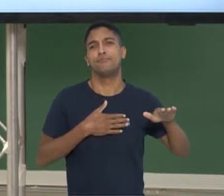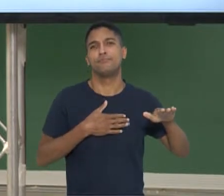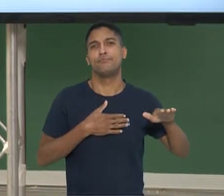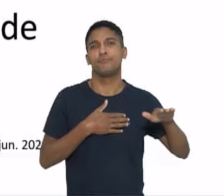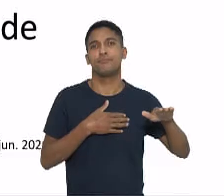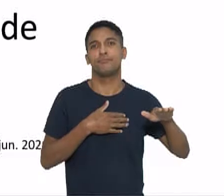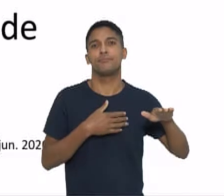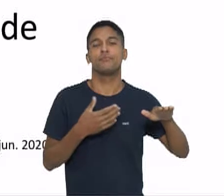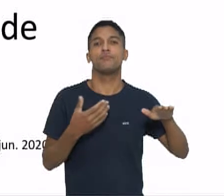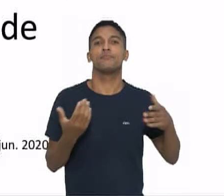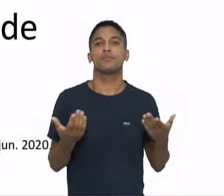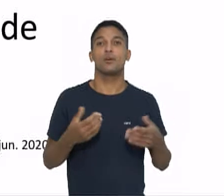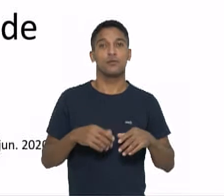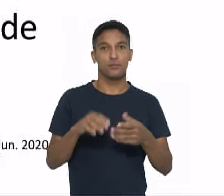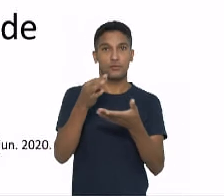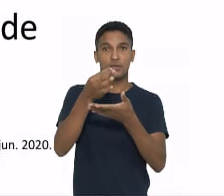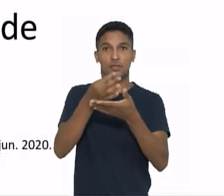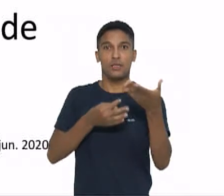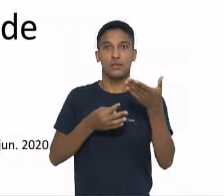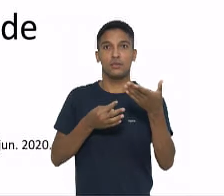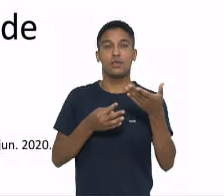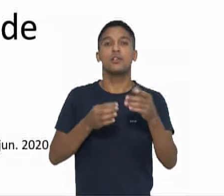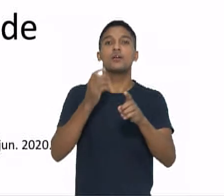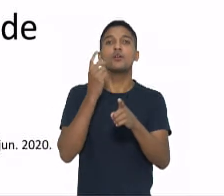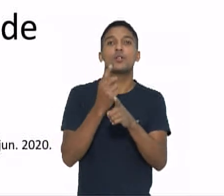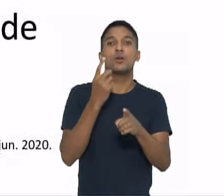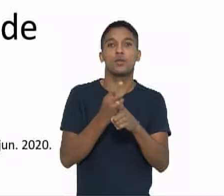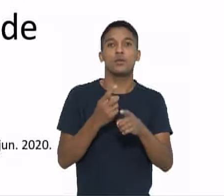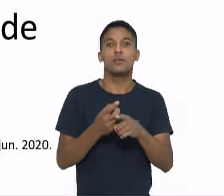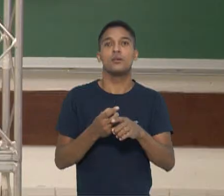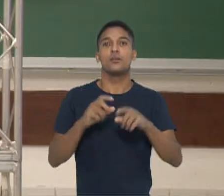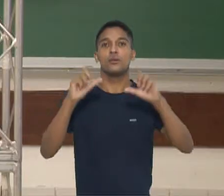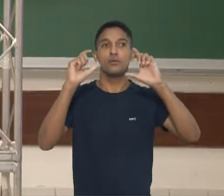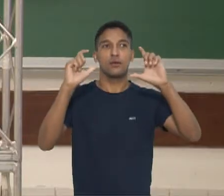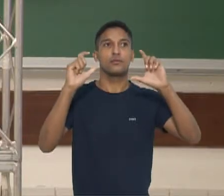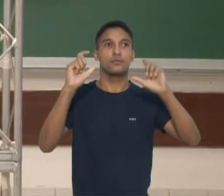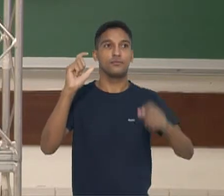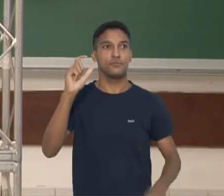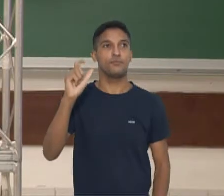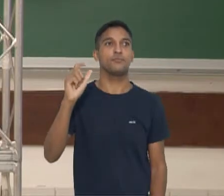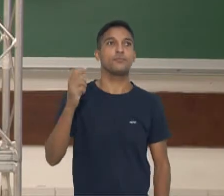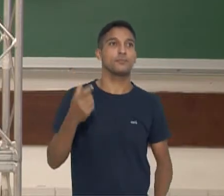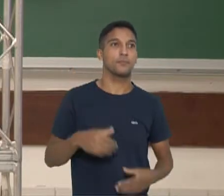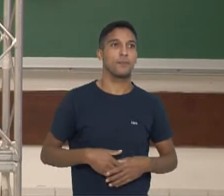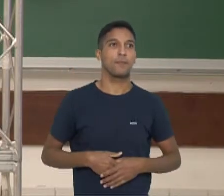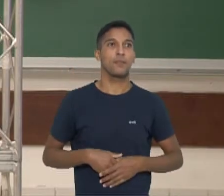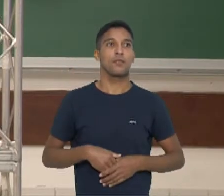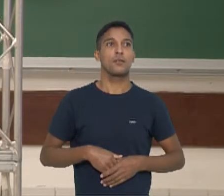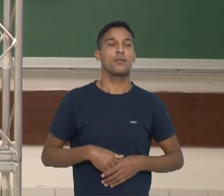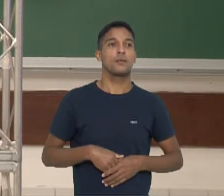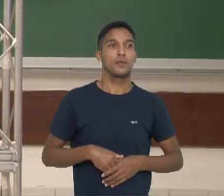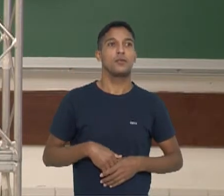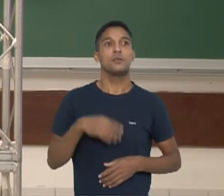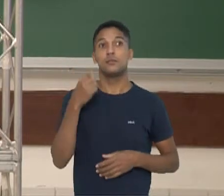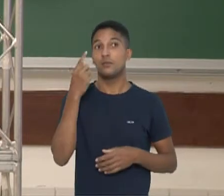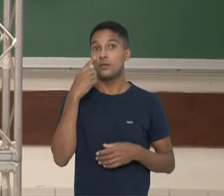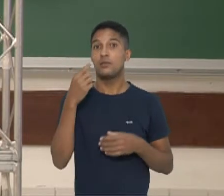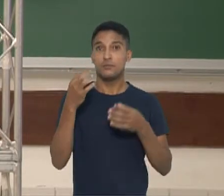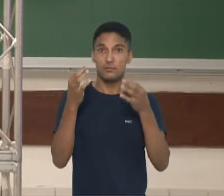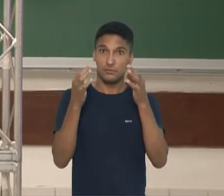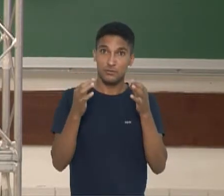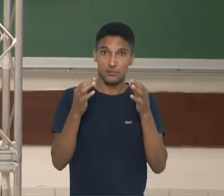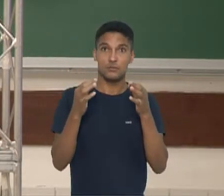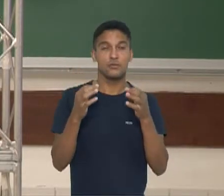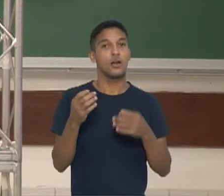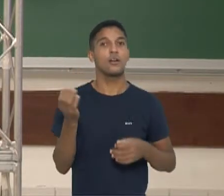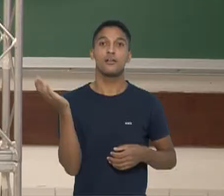chamado Relatos Cloud. Eu encontrei nesse lugar chamado Relatos Cloud. Ok? A ver, compreenderam? Então vocês